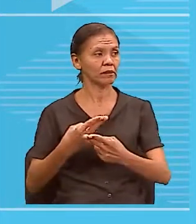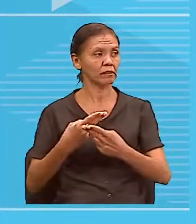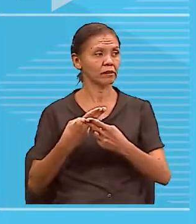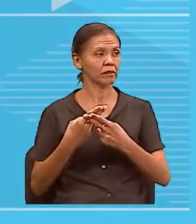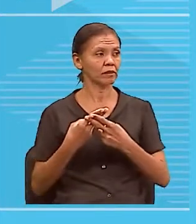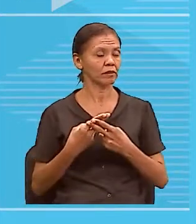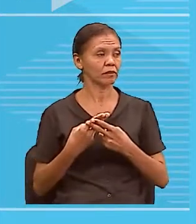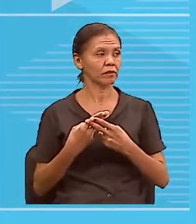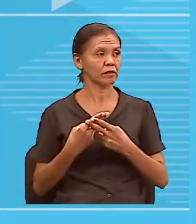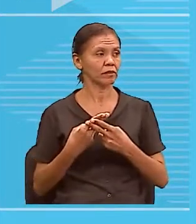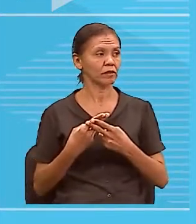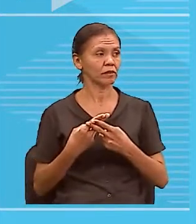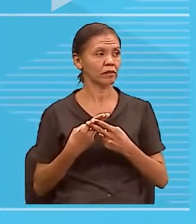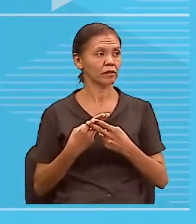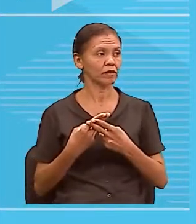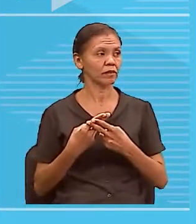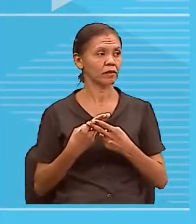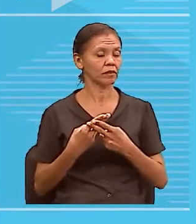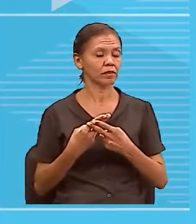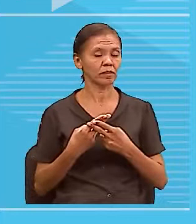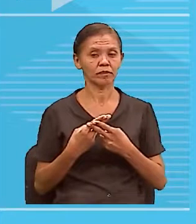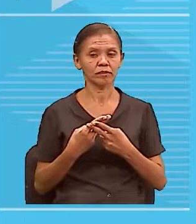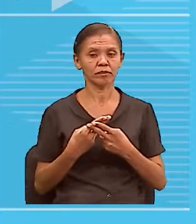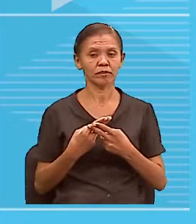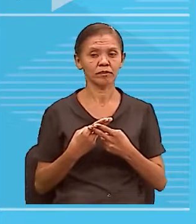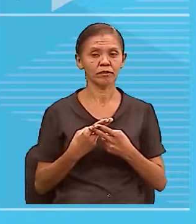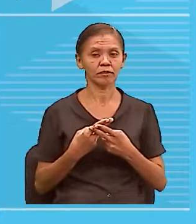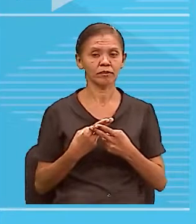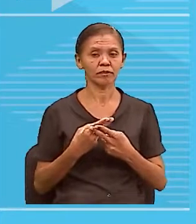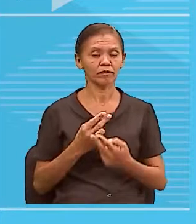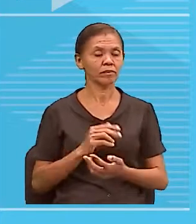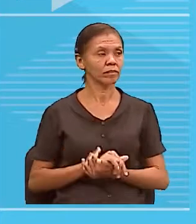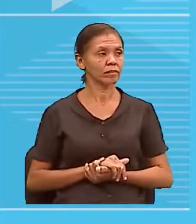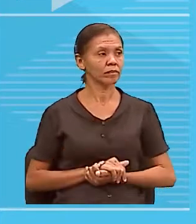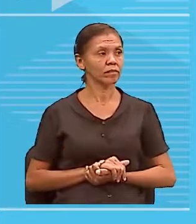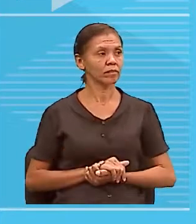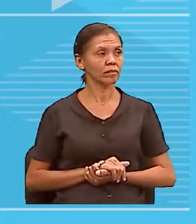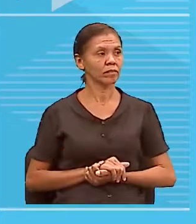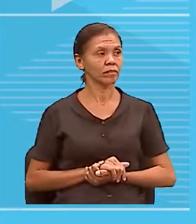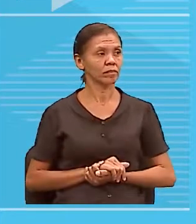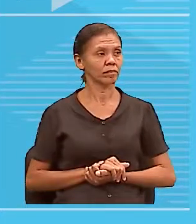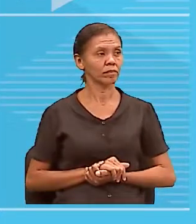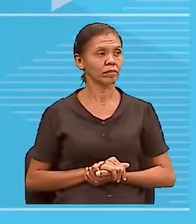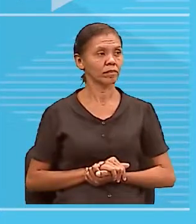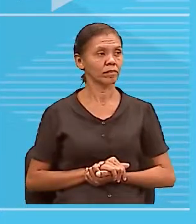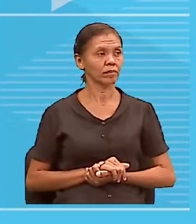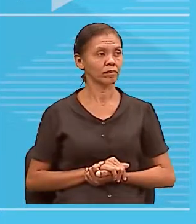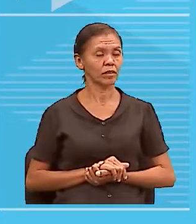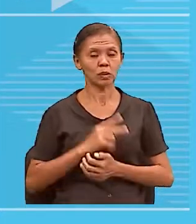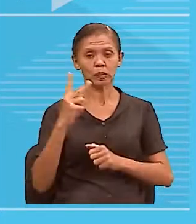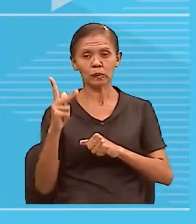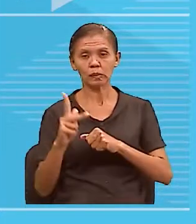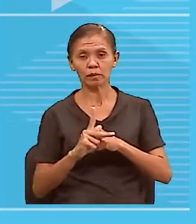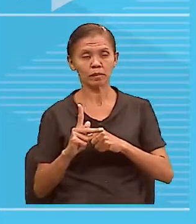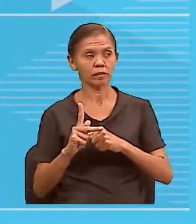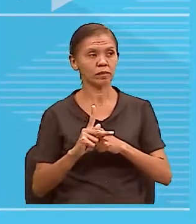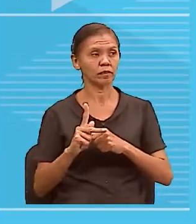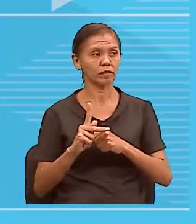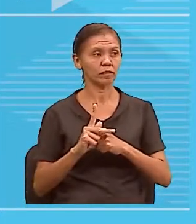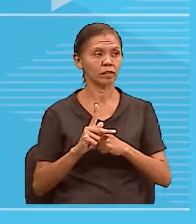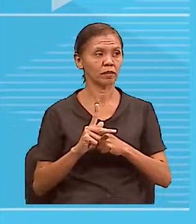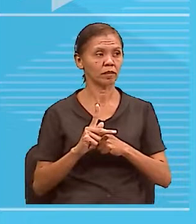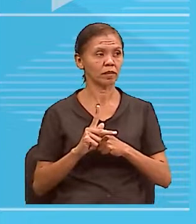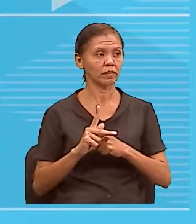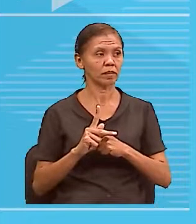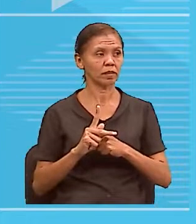o verbo llevar em espanhol também é usado com sentido de usar Então usa os referentes pronominais pronomes em